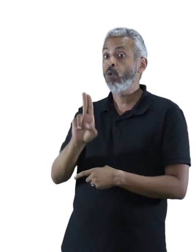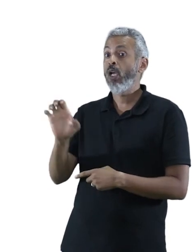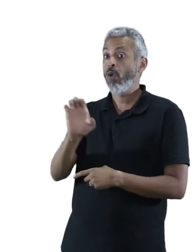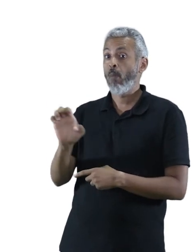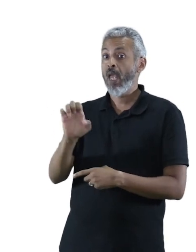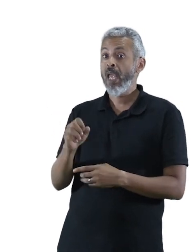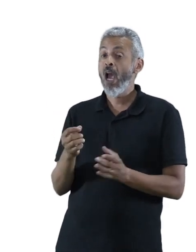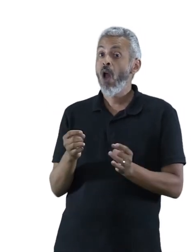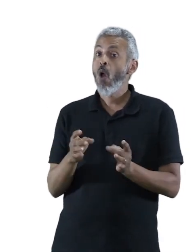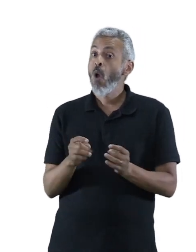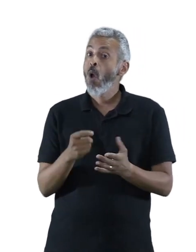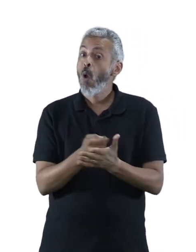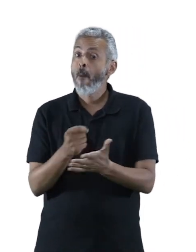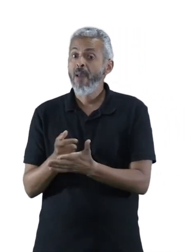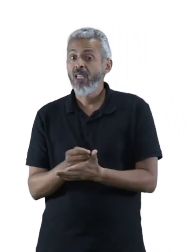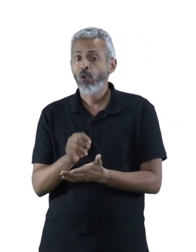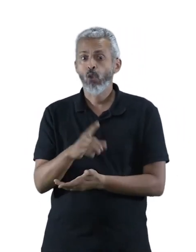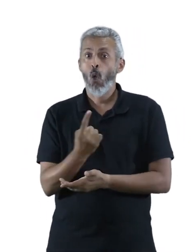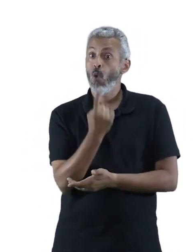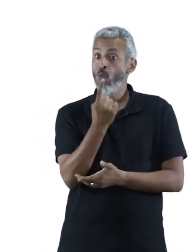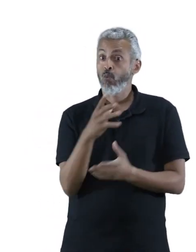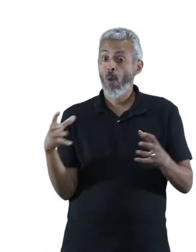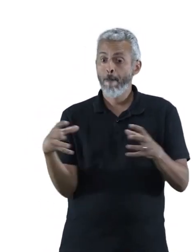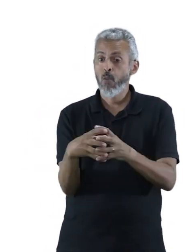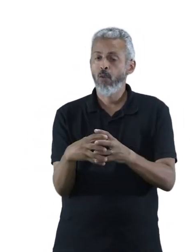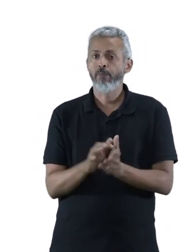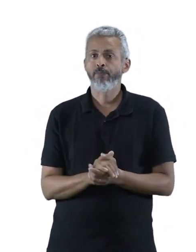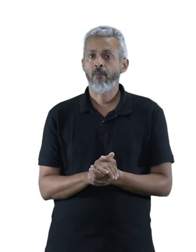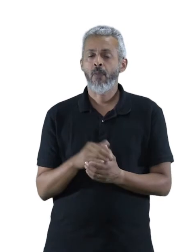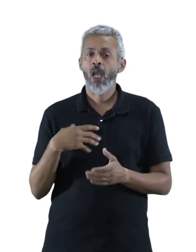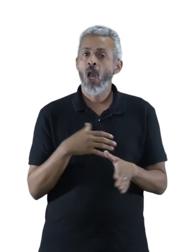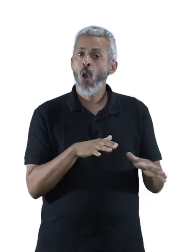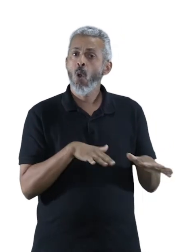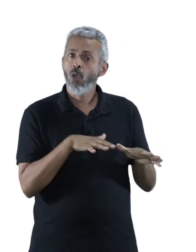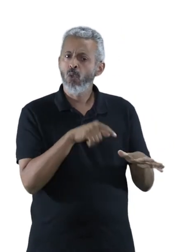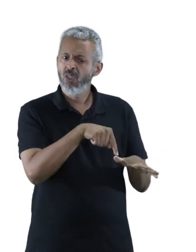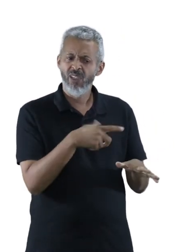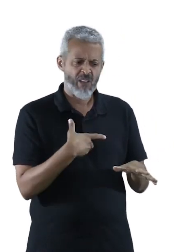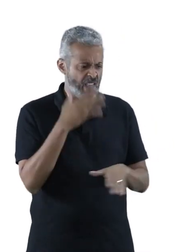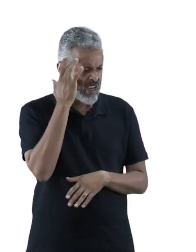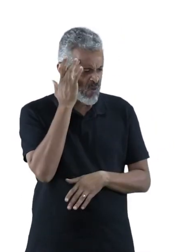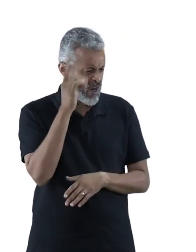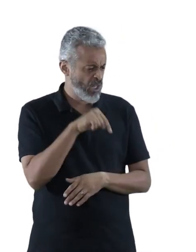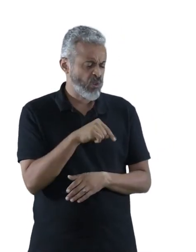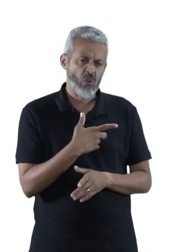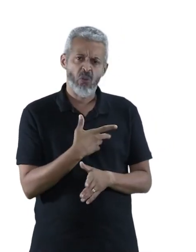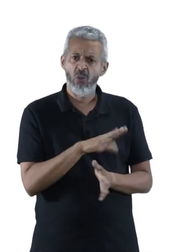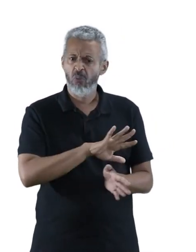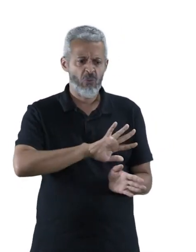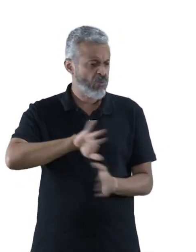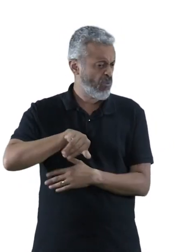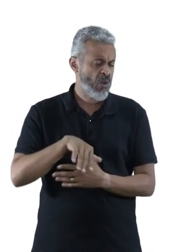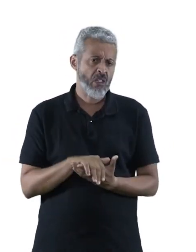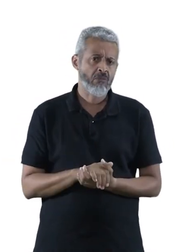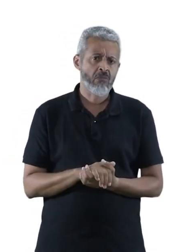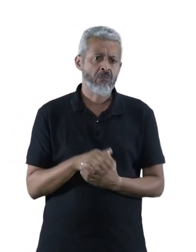fazer todo o comércio como um só. Muitas vezes o Reino Unido achou que estava sendo destacado, ou seja,